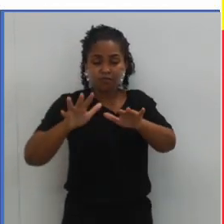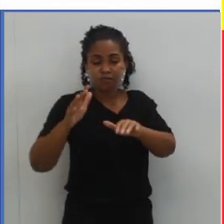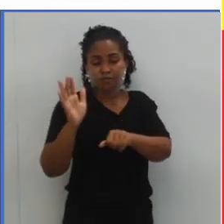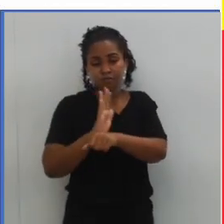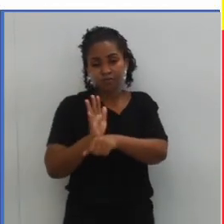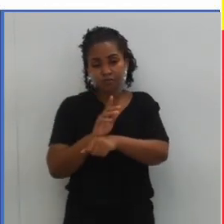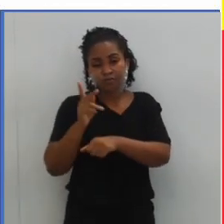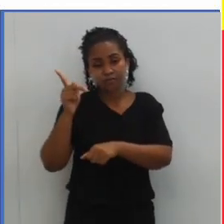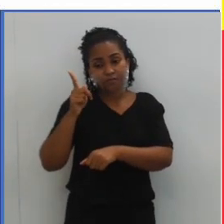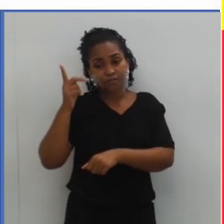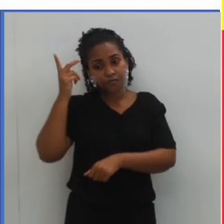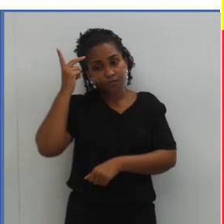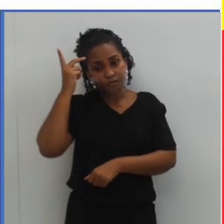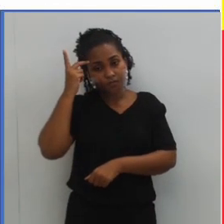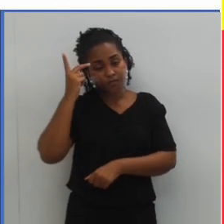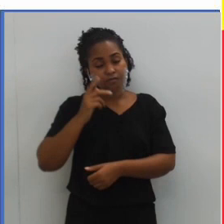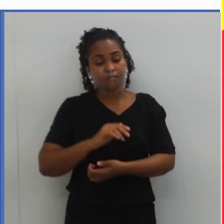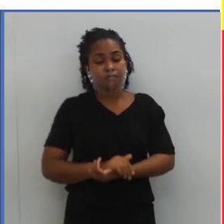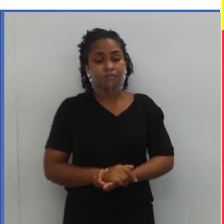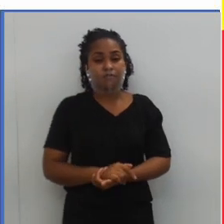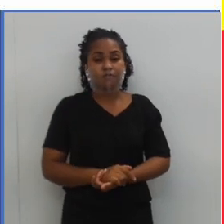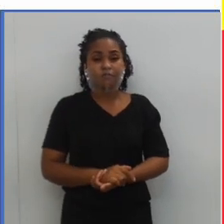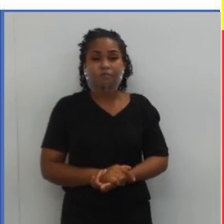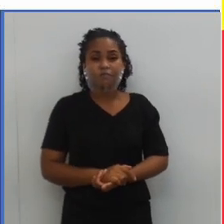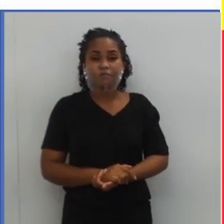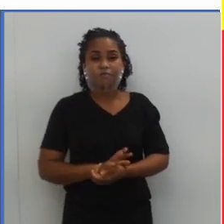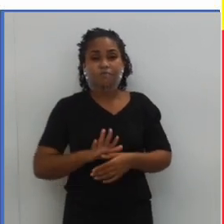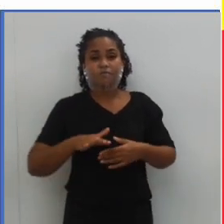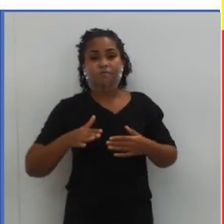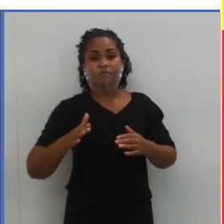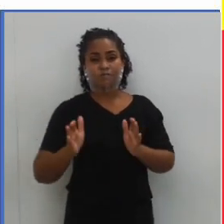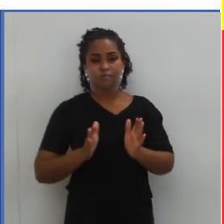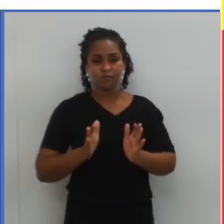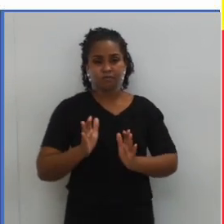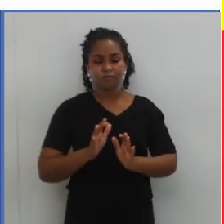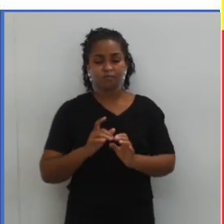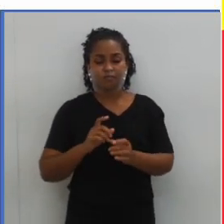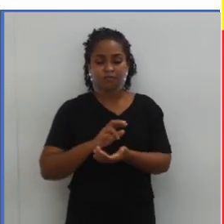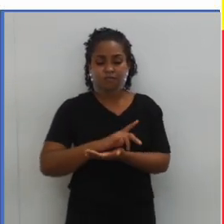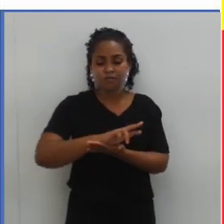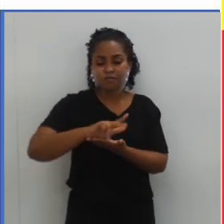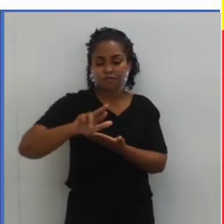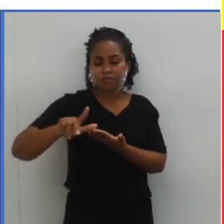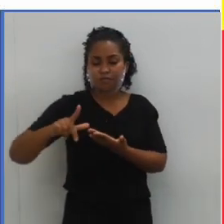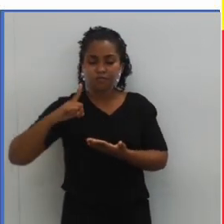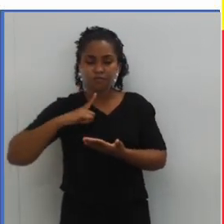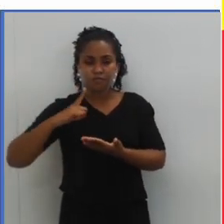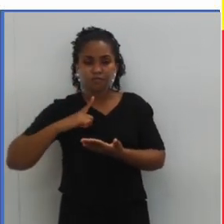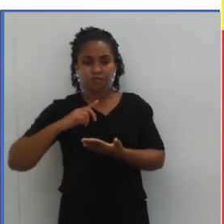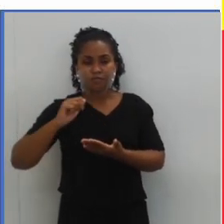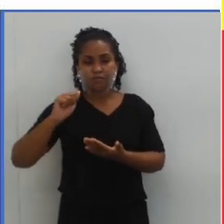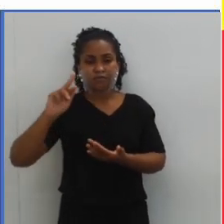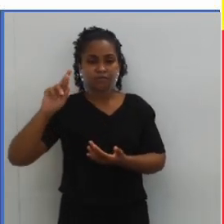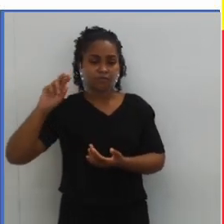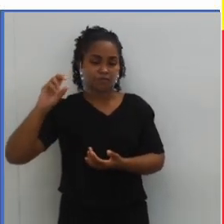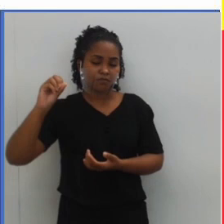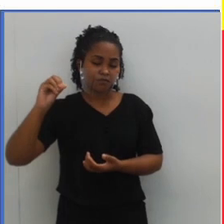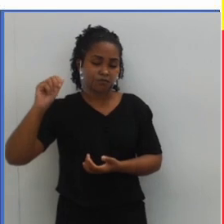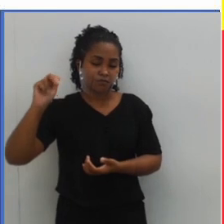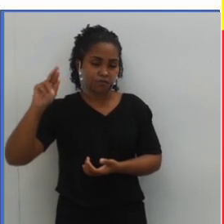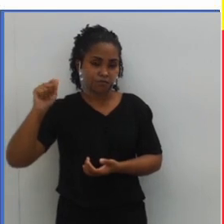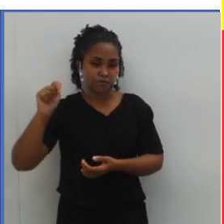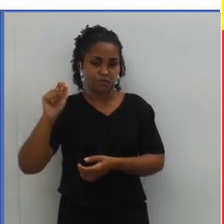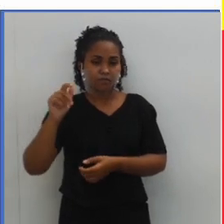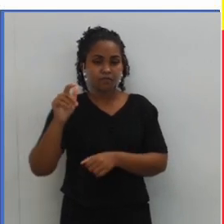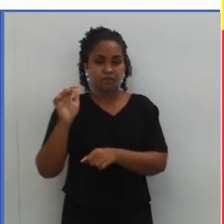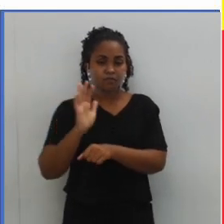Paulo, né? Aí, nesse momento, assim, surgiram companhias de cinema como Aurora Filmes, né, Vera Cruz e